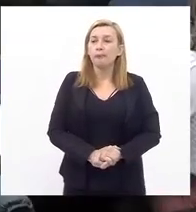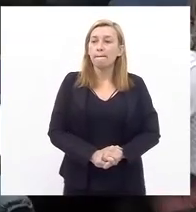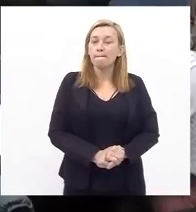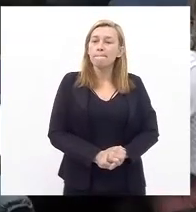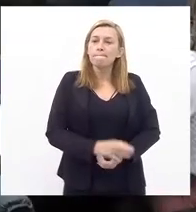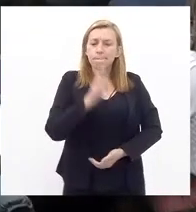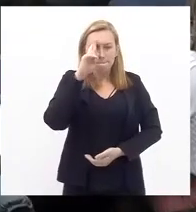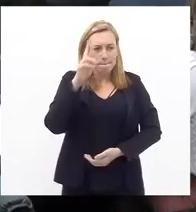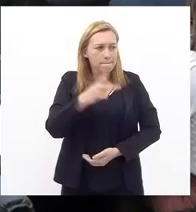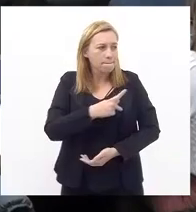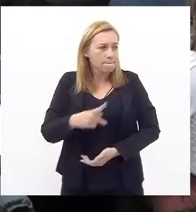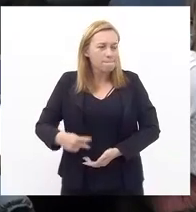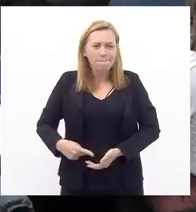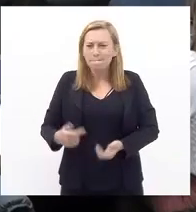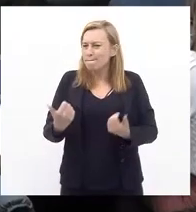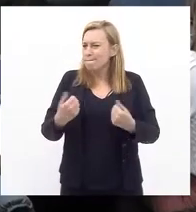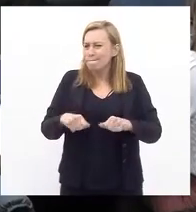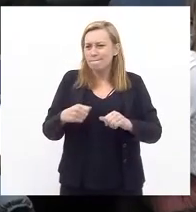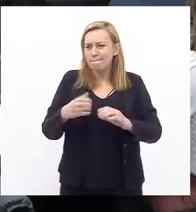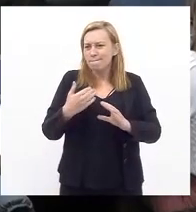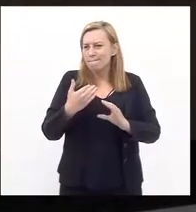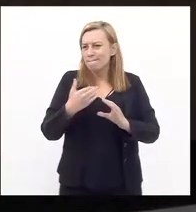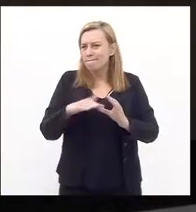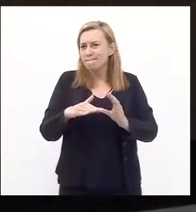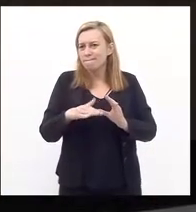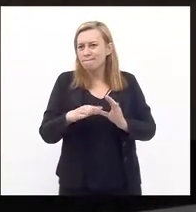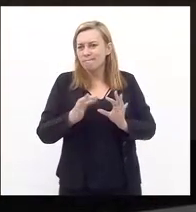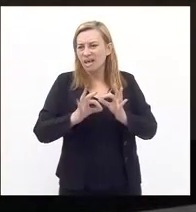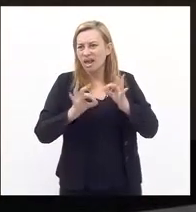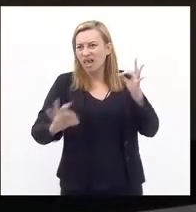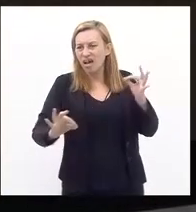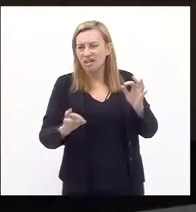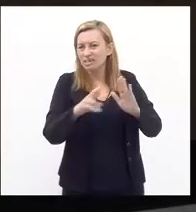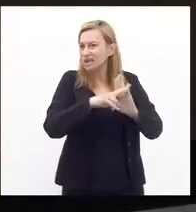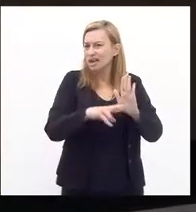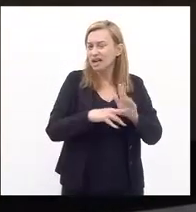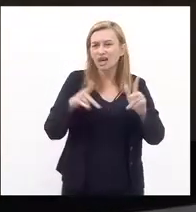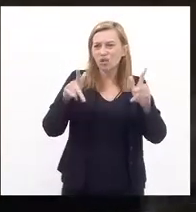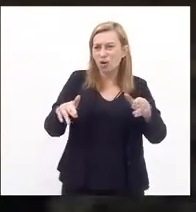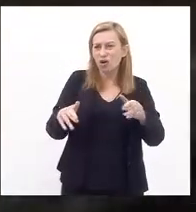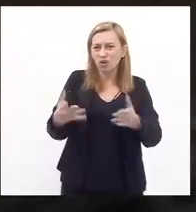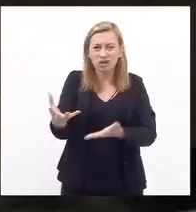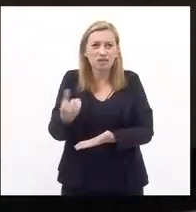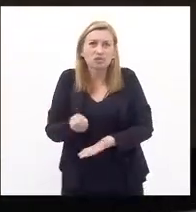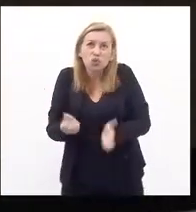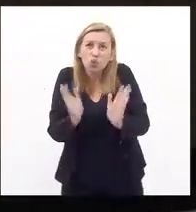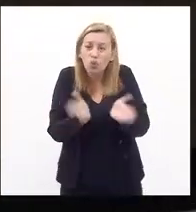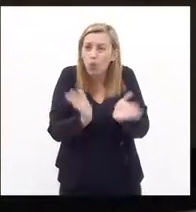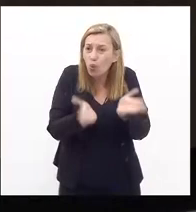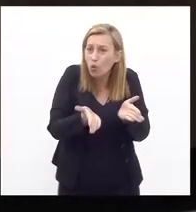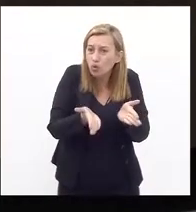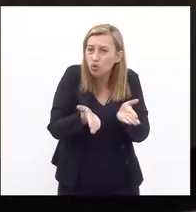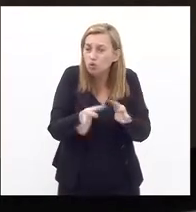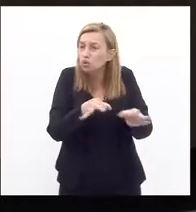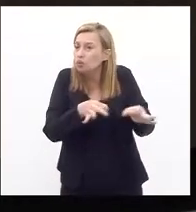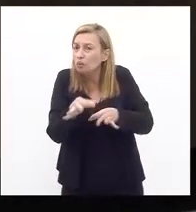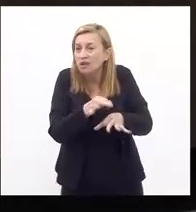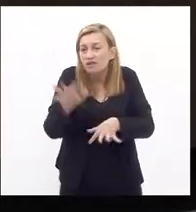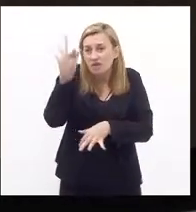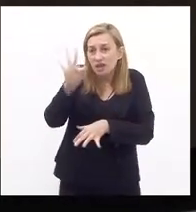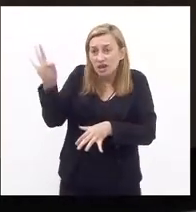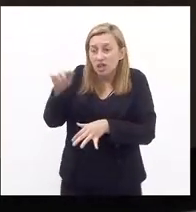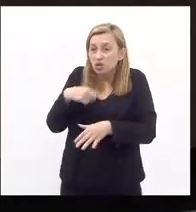o seu presente sem sem encaminhamento muito longo essa regra é a mesma regra hoje acolhida no plano Federal